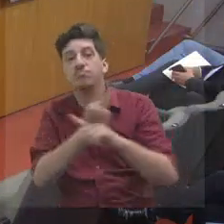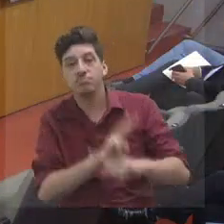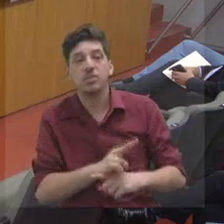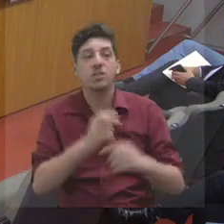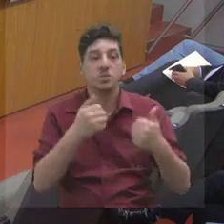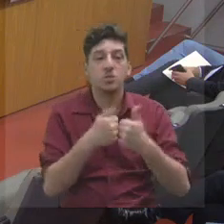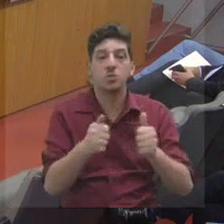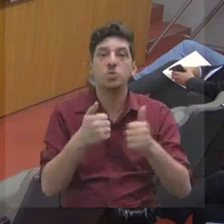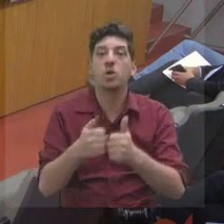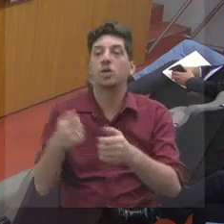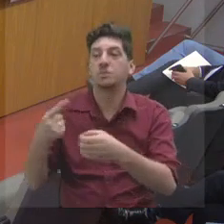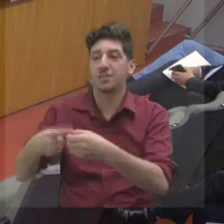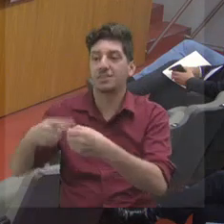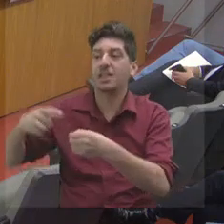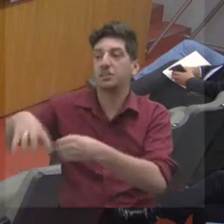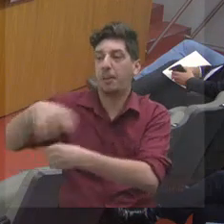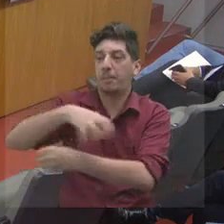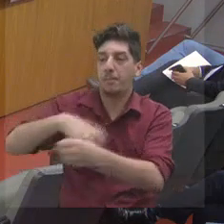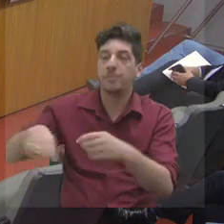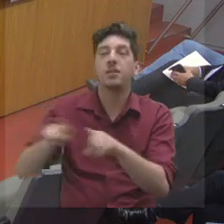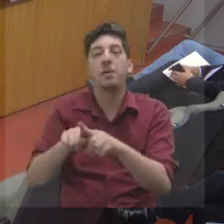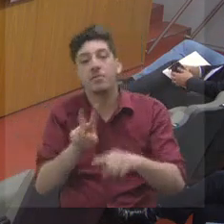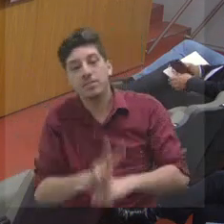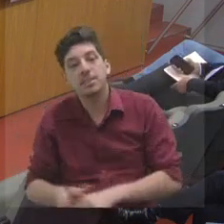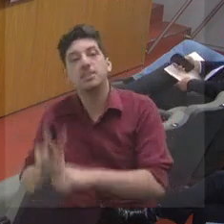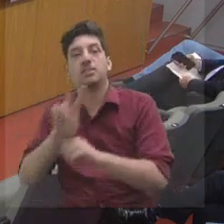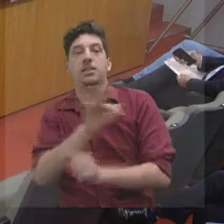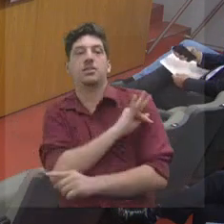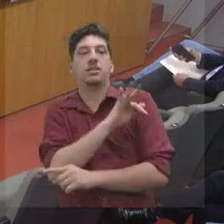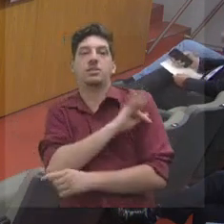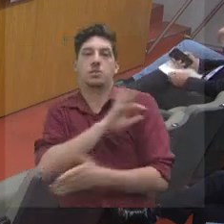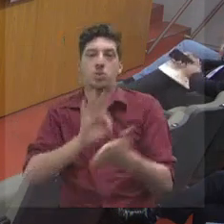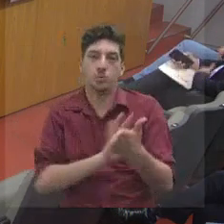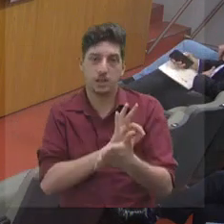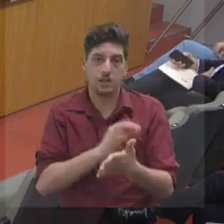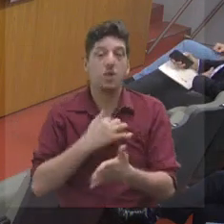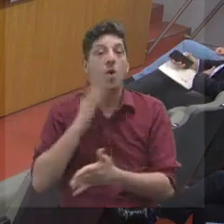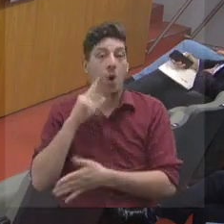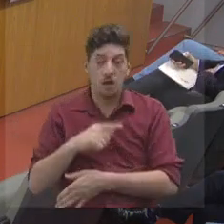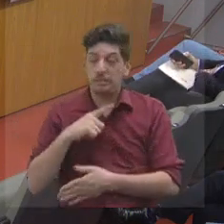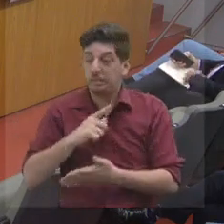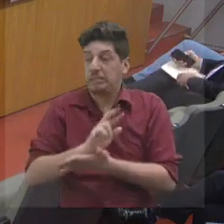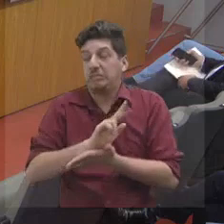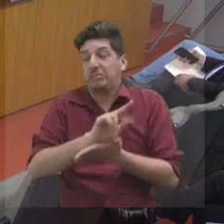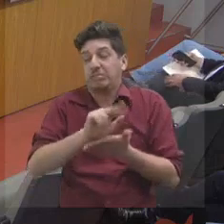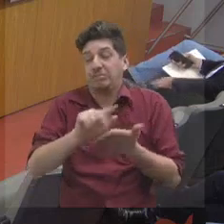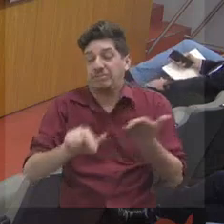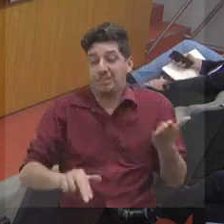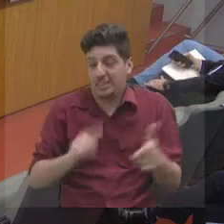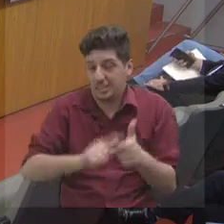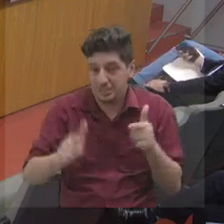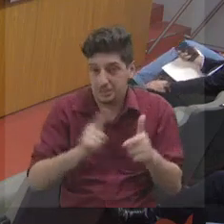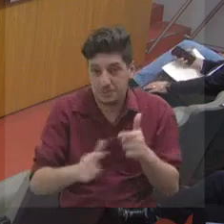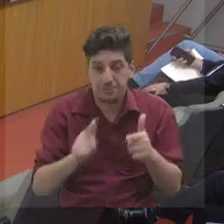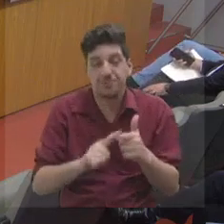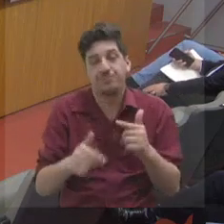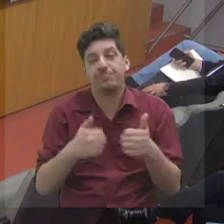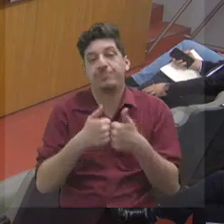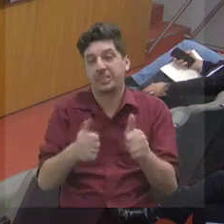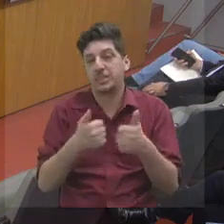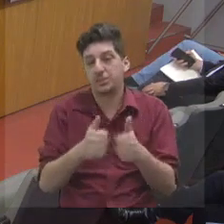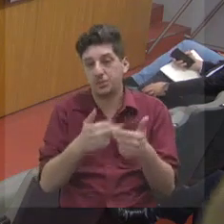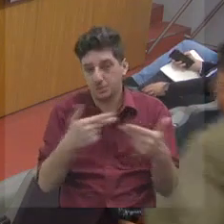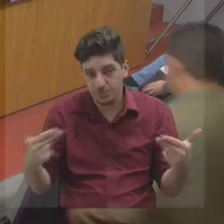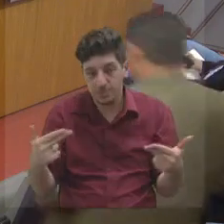uma Auditoria do contrato porque eu considero que existem várias irregularidades no transporte metropol que podem estar acontecendo